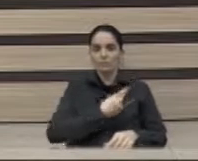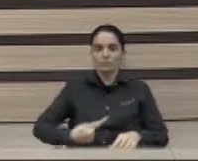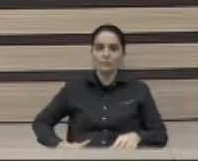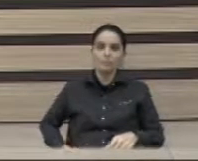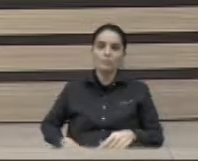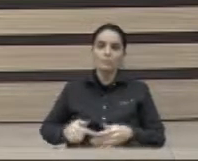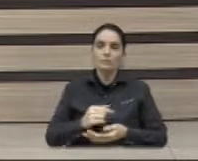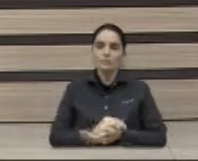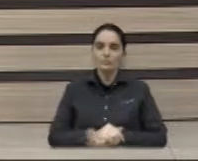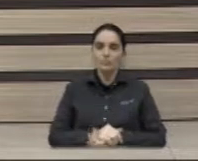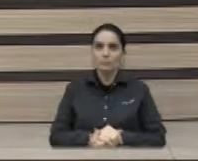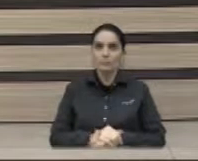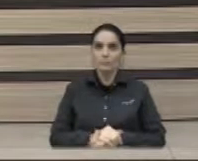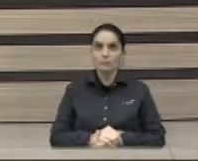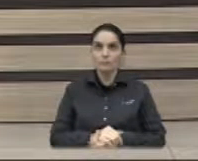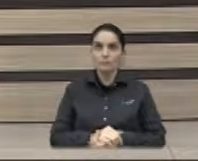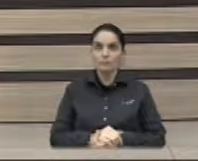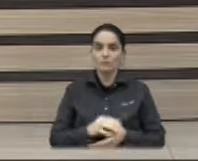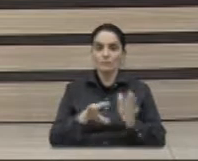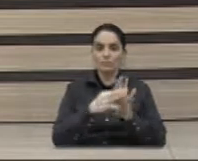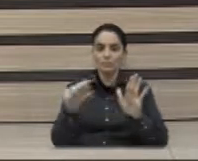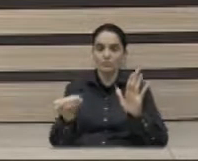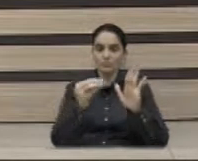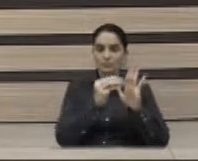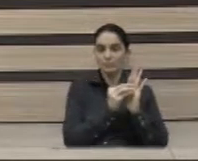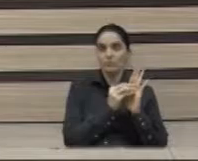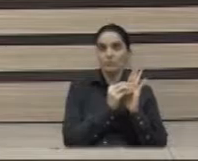providências. As emendas...